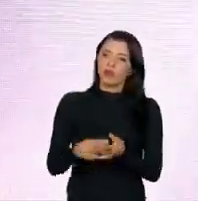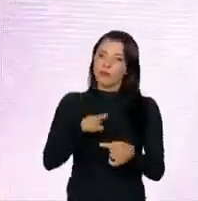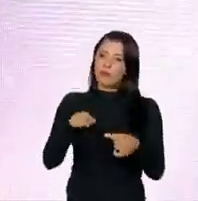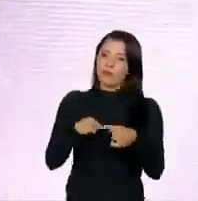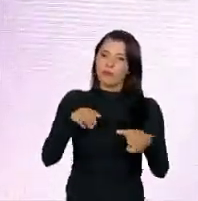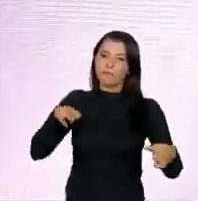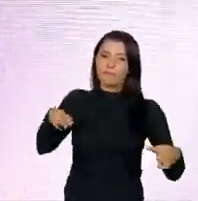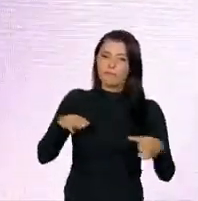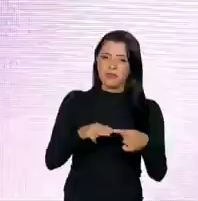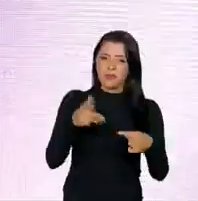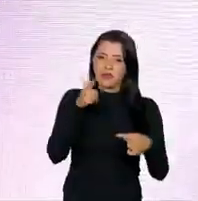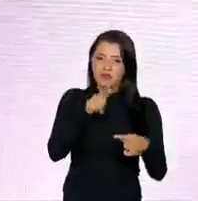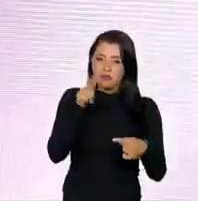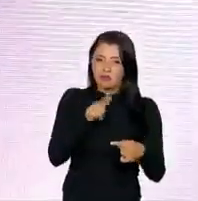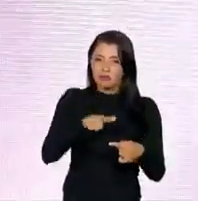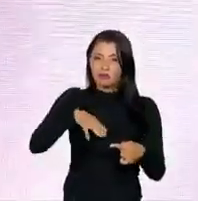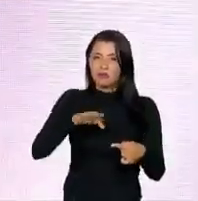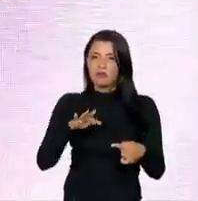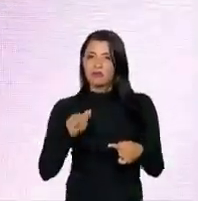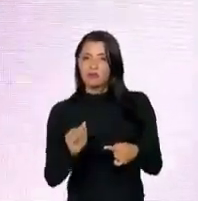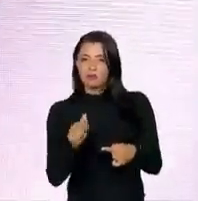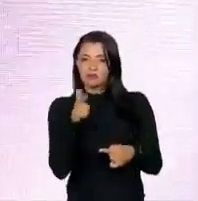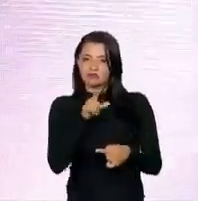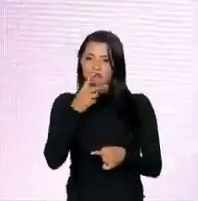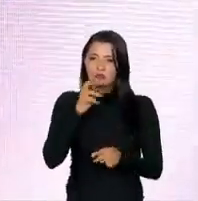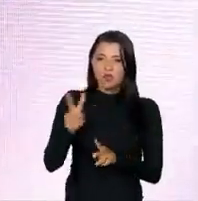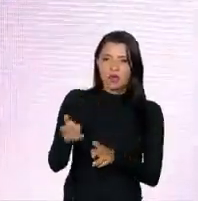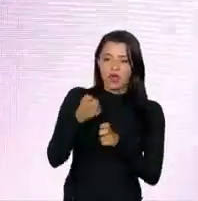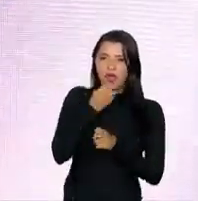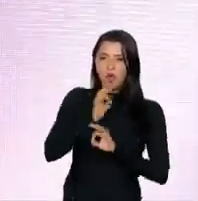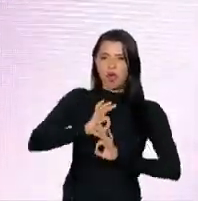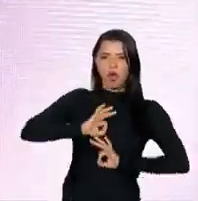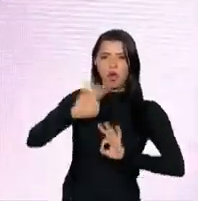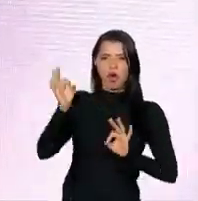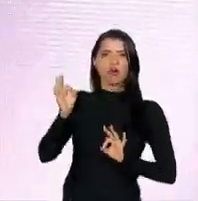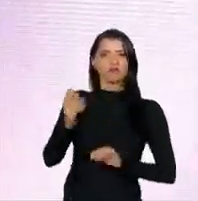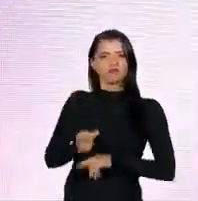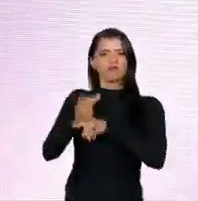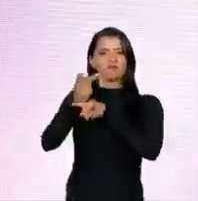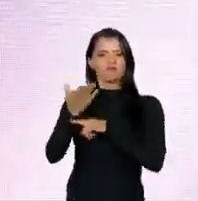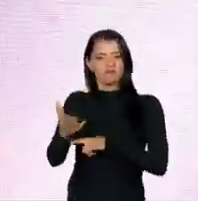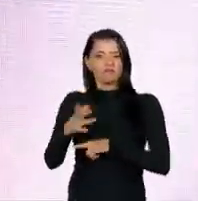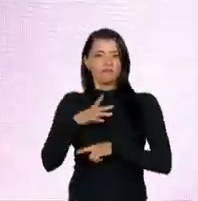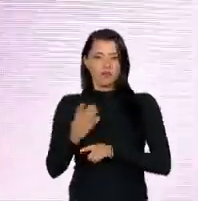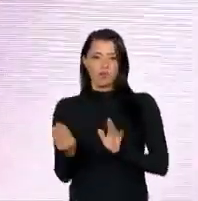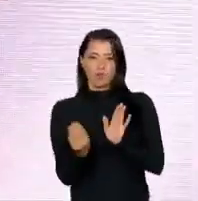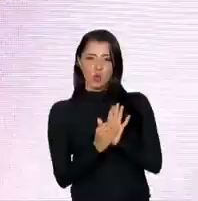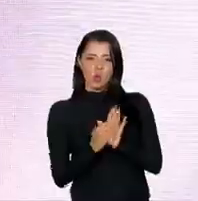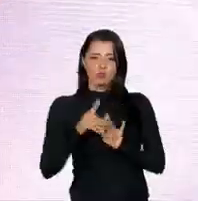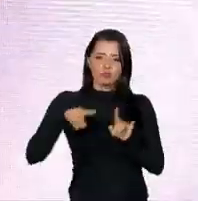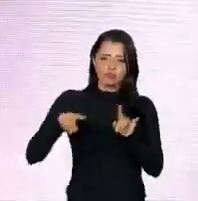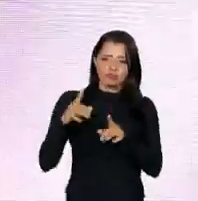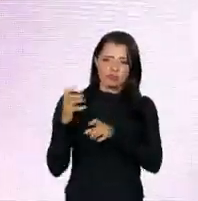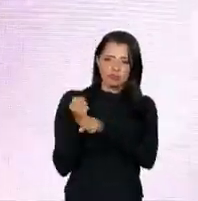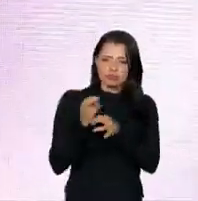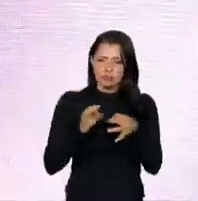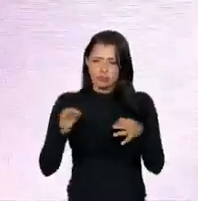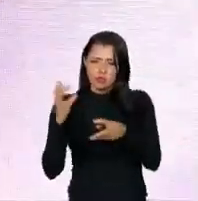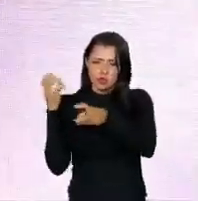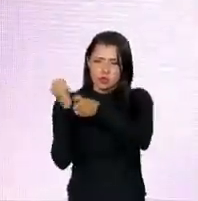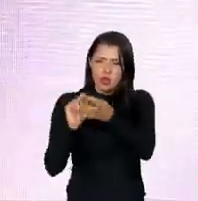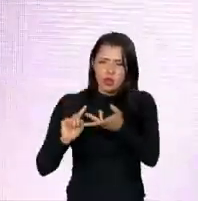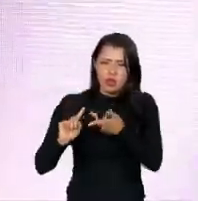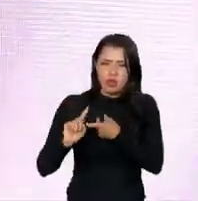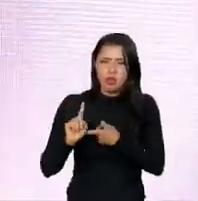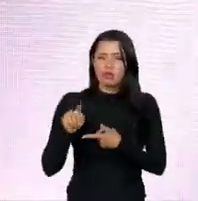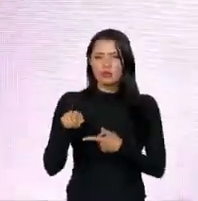metas, de reconhecer os bons resultados, de colocar indicadores, de mensurar, de medir. E é